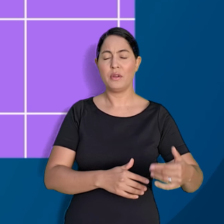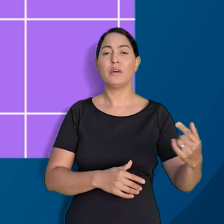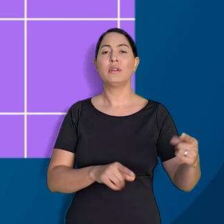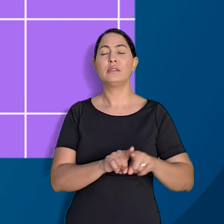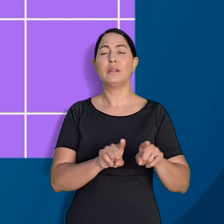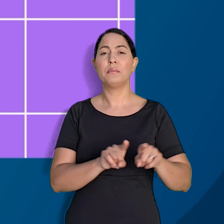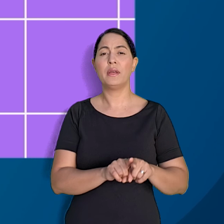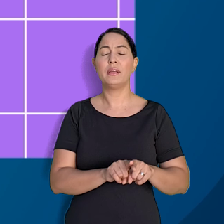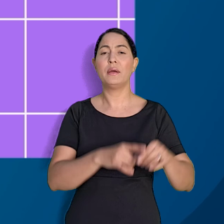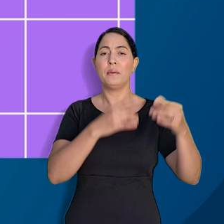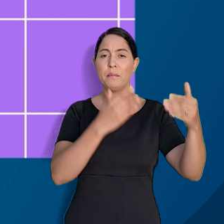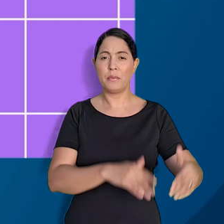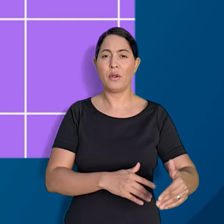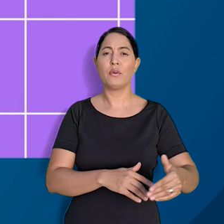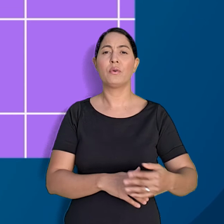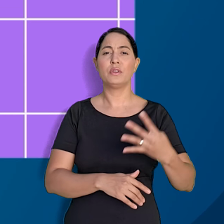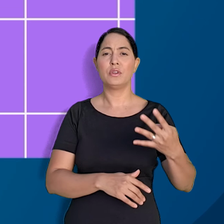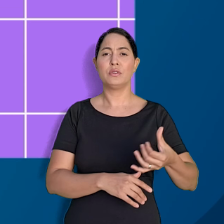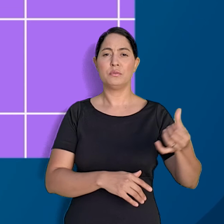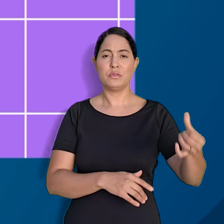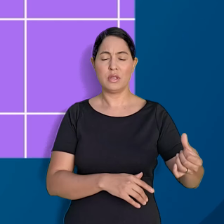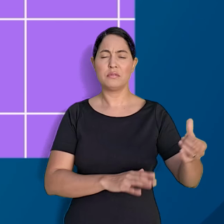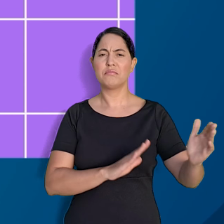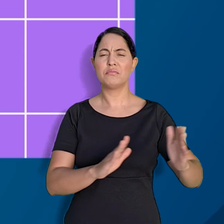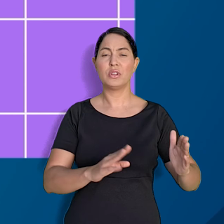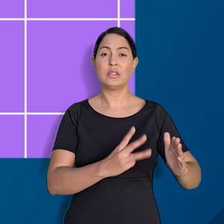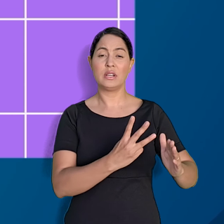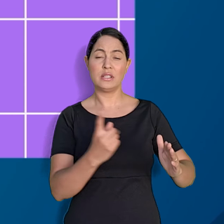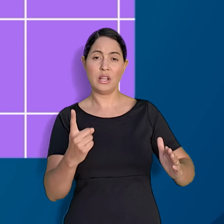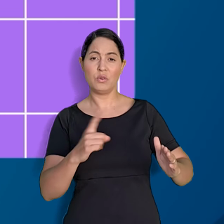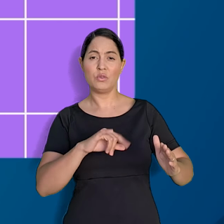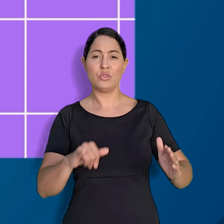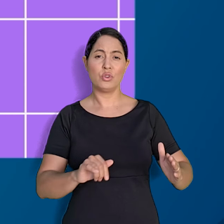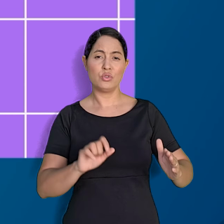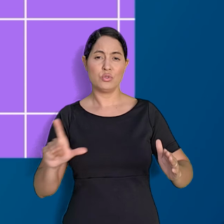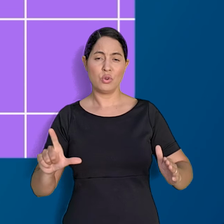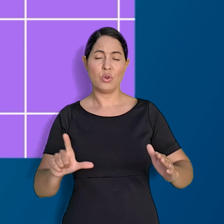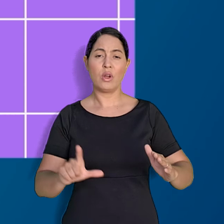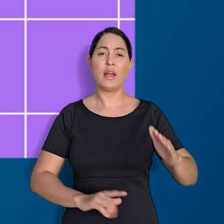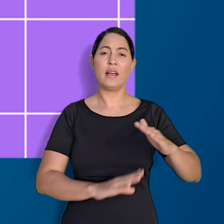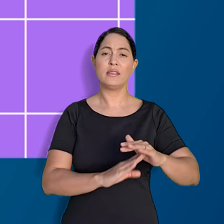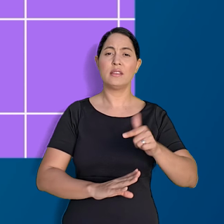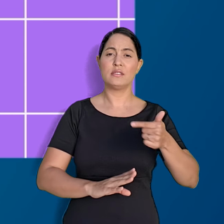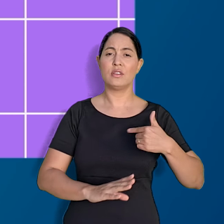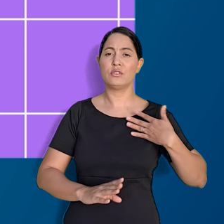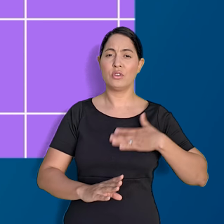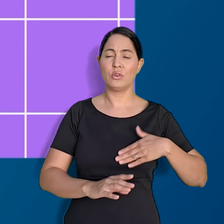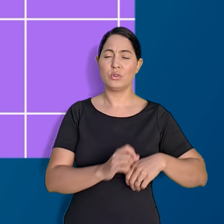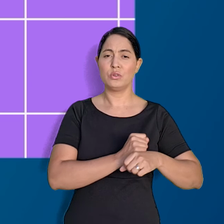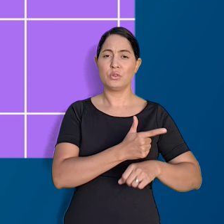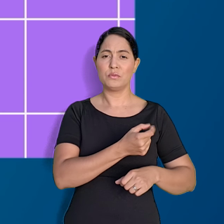primeira fase do 46º EOU, 31 de julho a 7 de agosto de 2026.